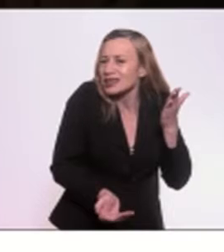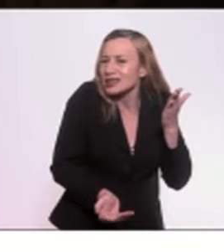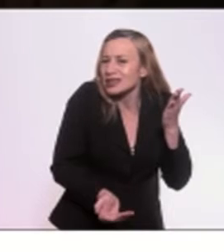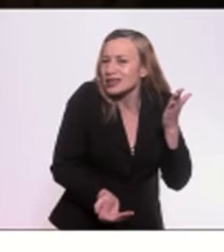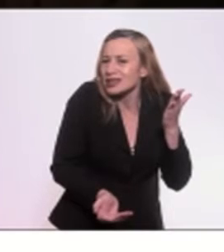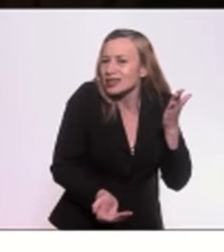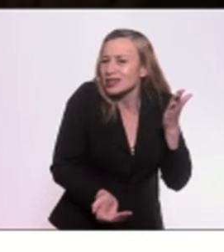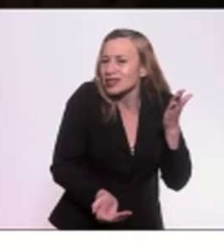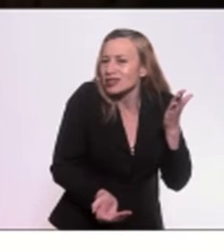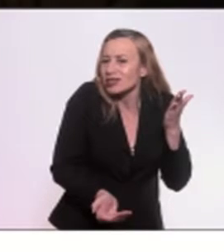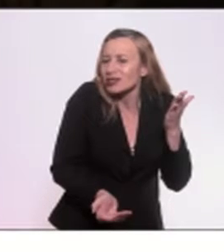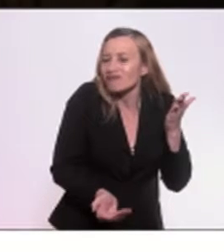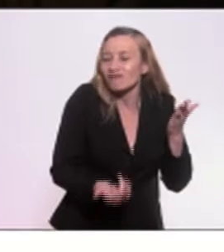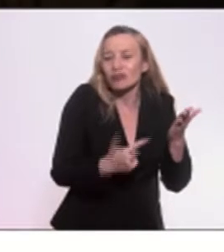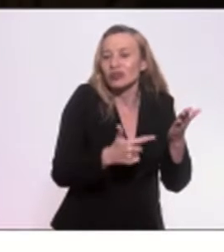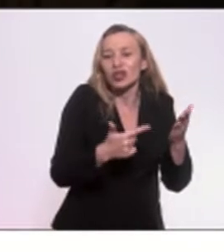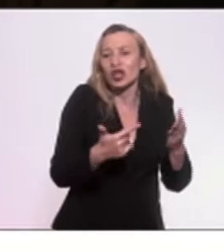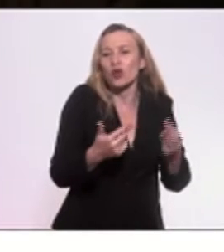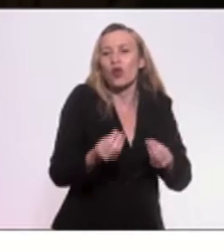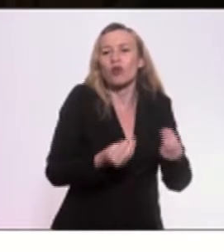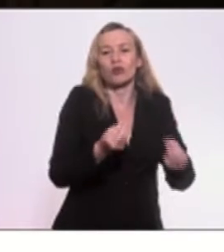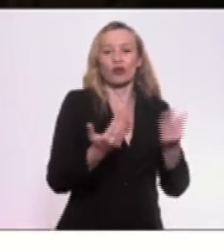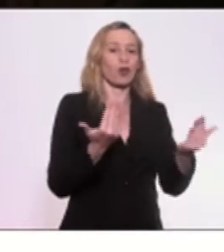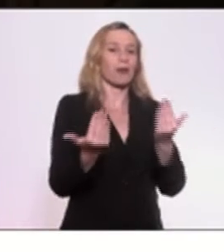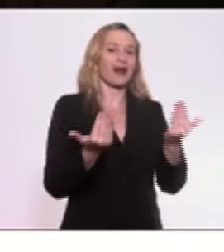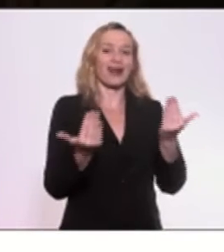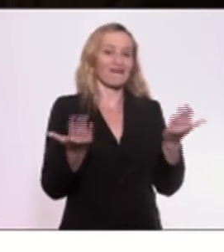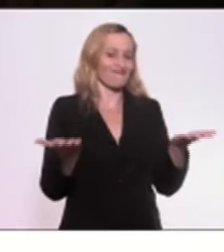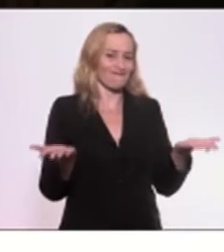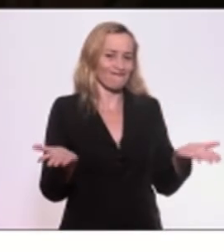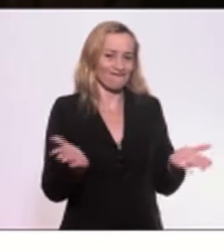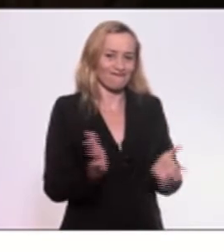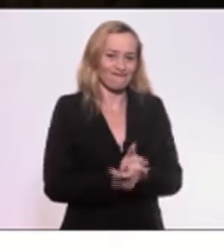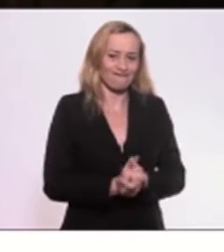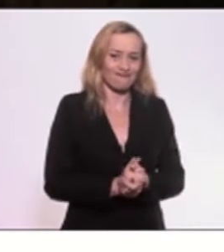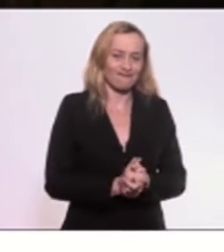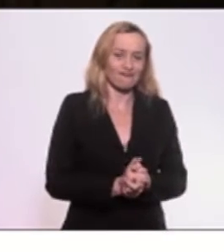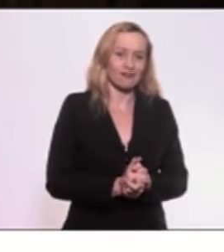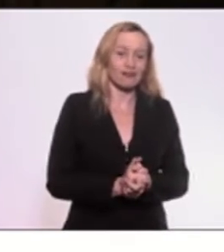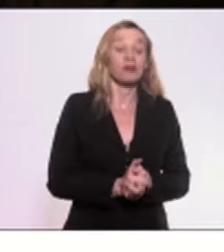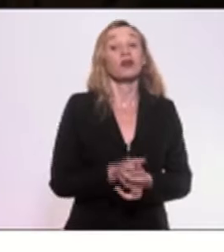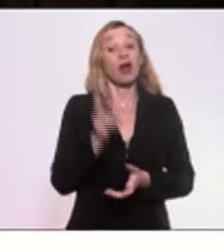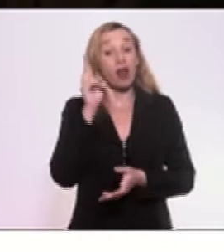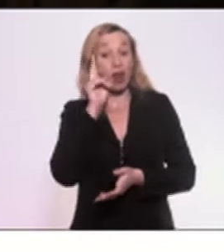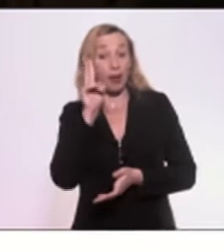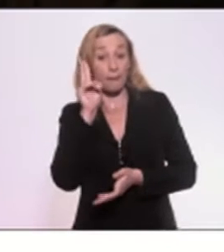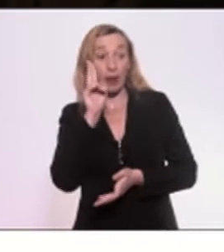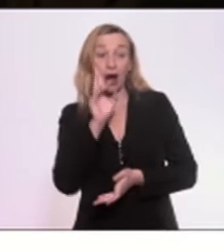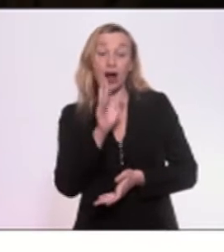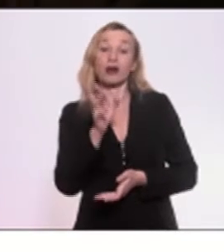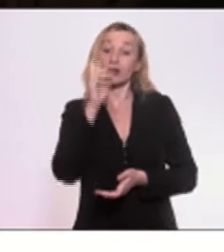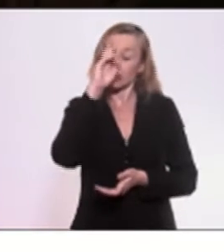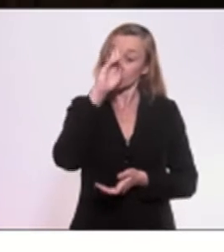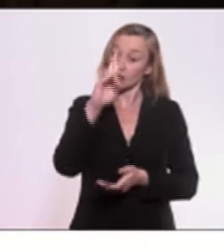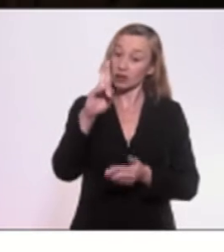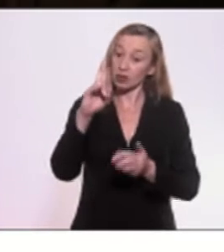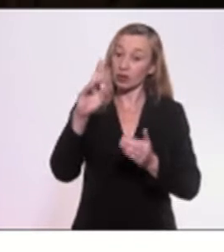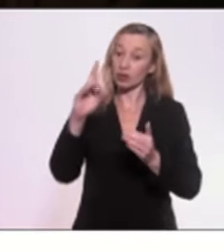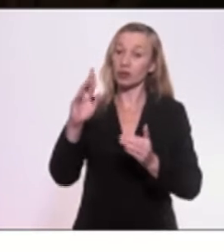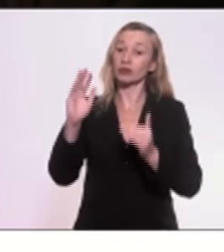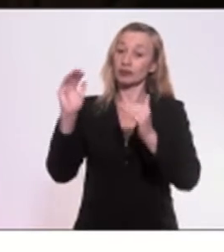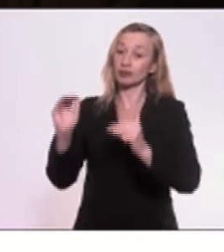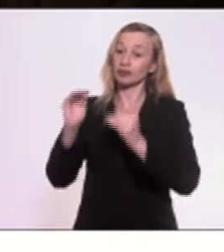irreparáveis para o estado do Rio de Janeiro. Cumpre lembrar a Vossa Excelência